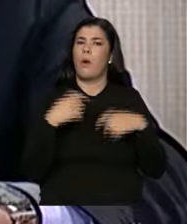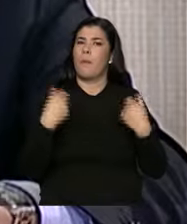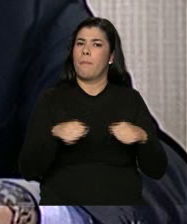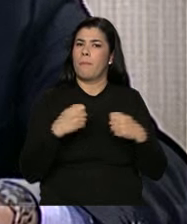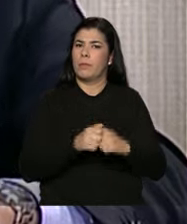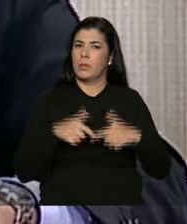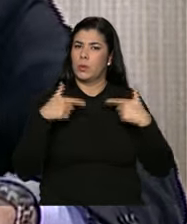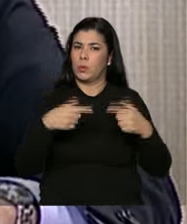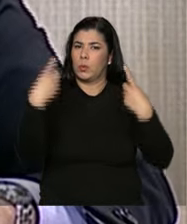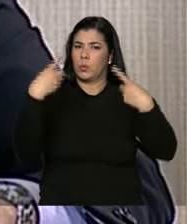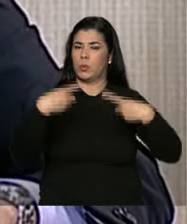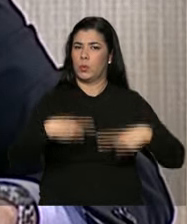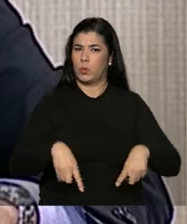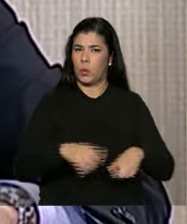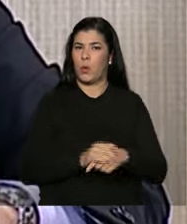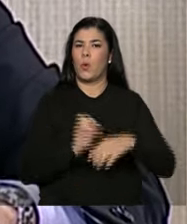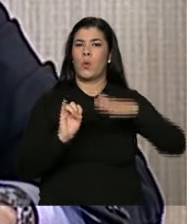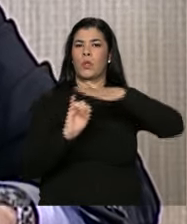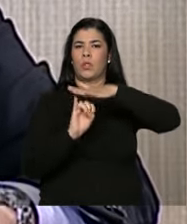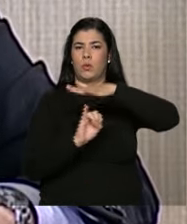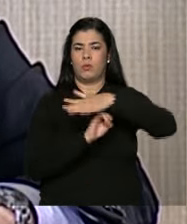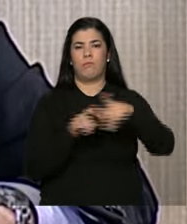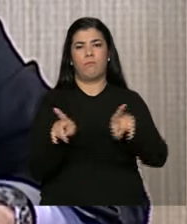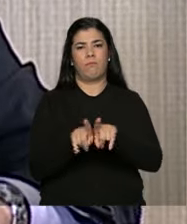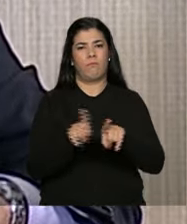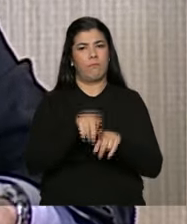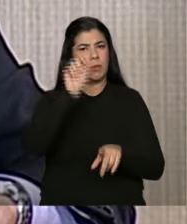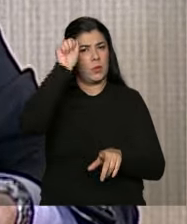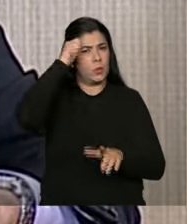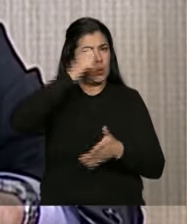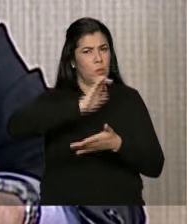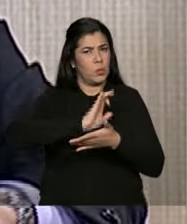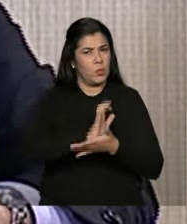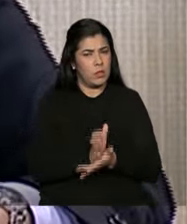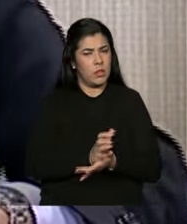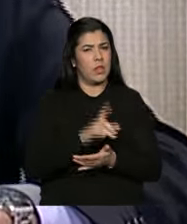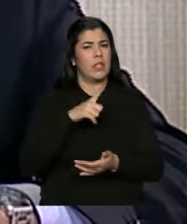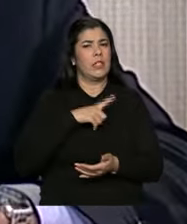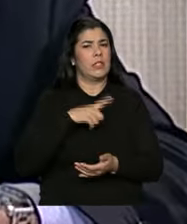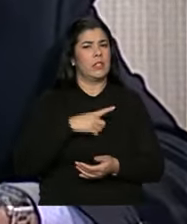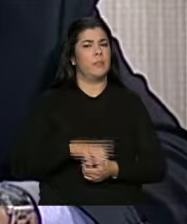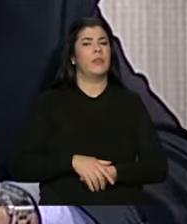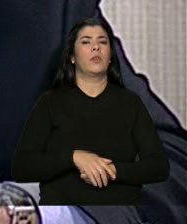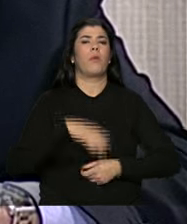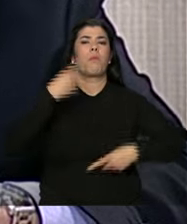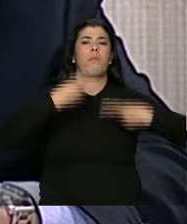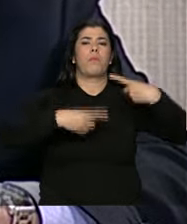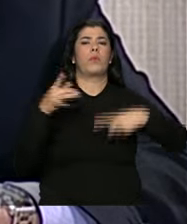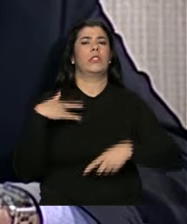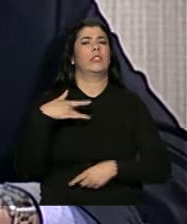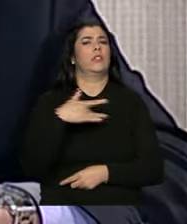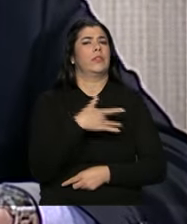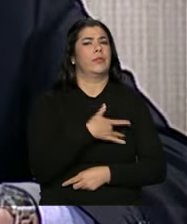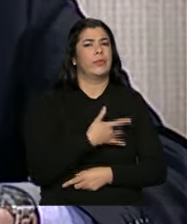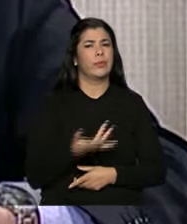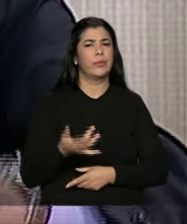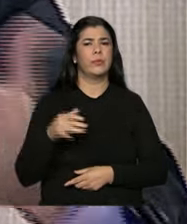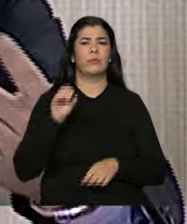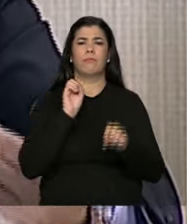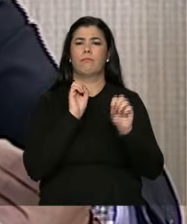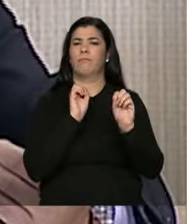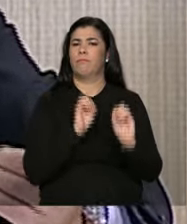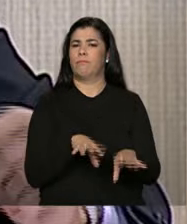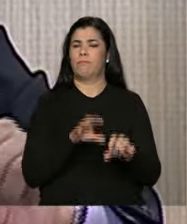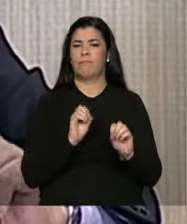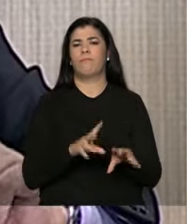não enfrentarmos muitas vezes o racismo institucional presente nas políticas de estado, nas políticas públicas, sejam na saúde,